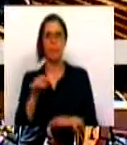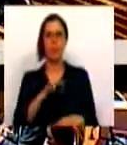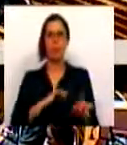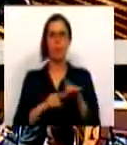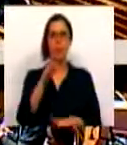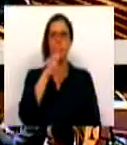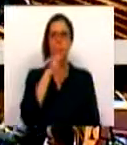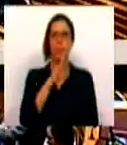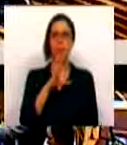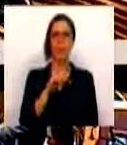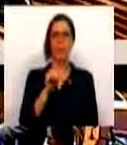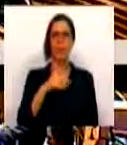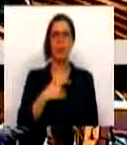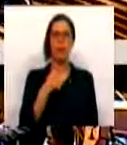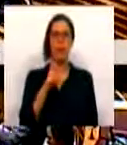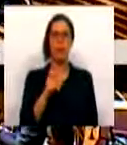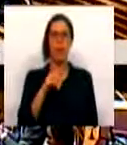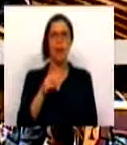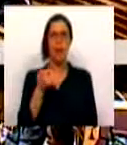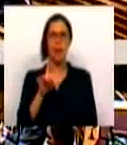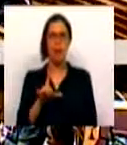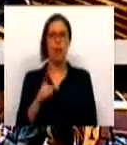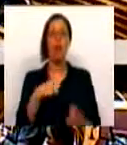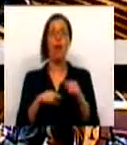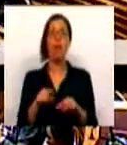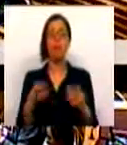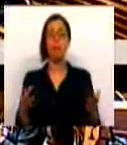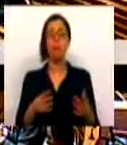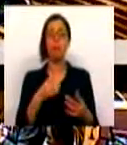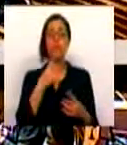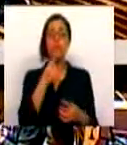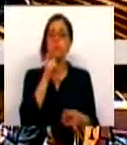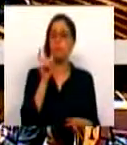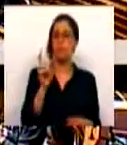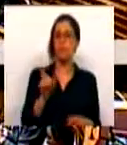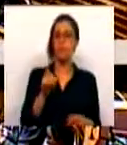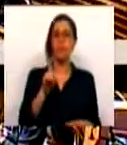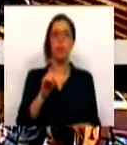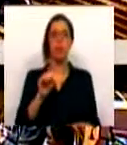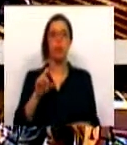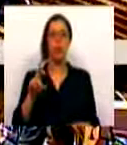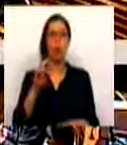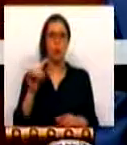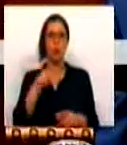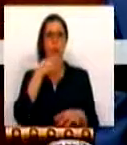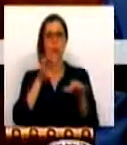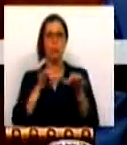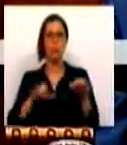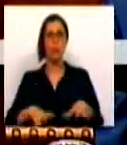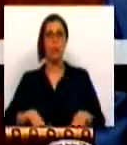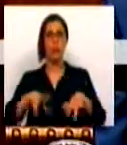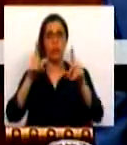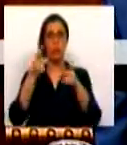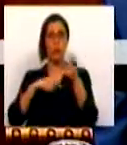Sr. Deputado Hélder Amaral. O Sr. Deputado Hélder Amaral usou a palavra logro para descrever a evolução